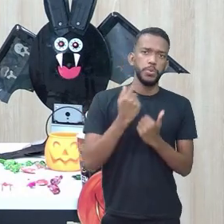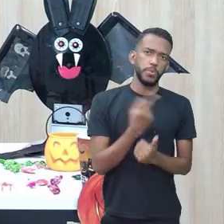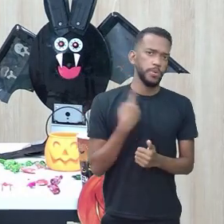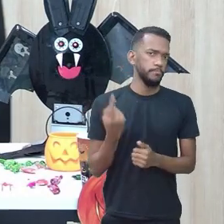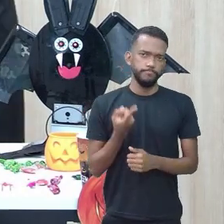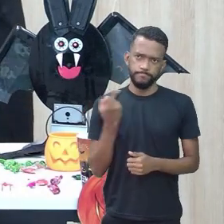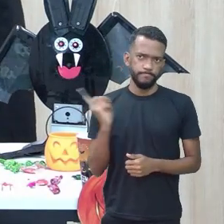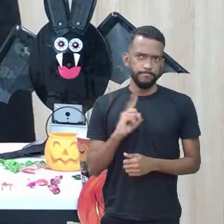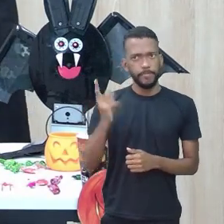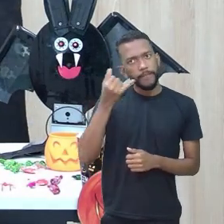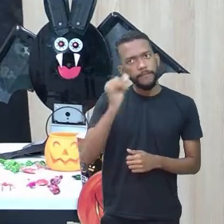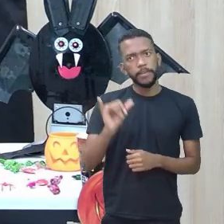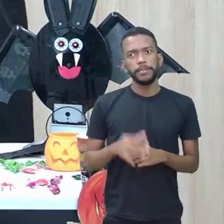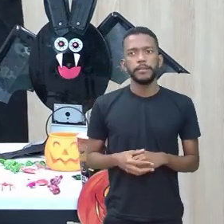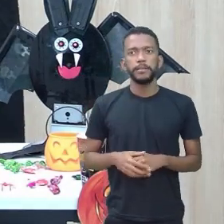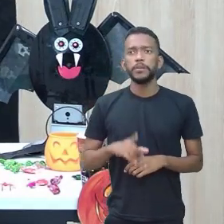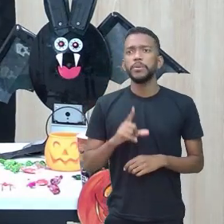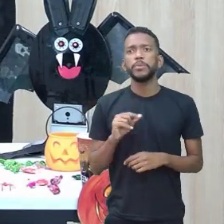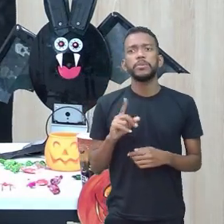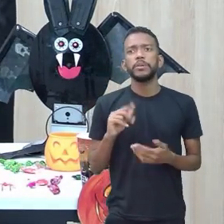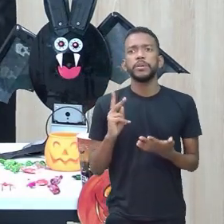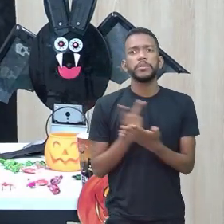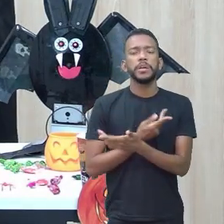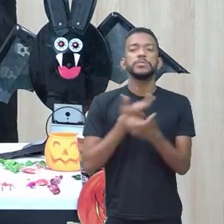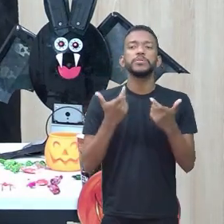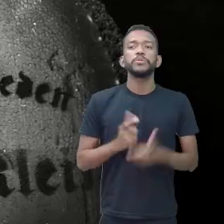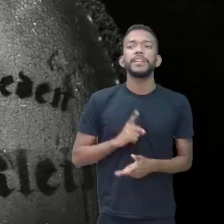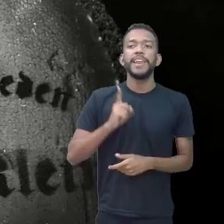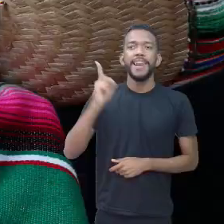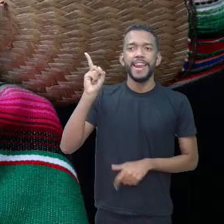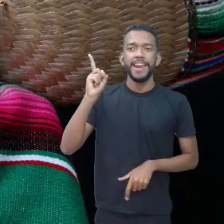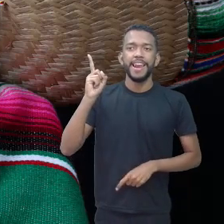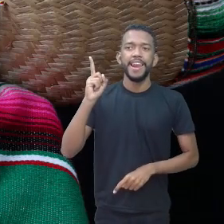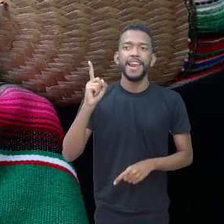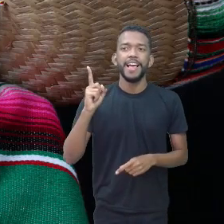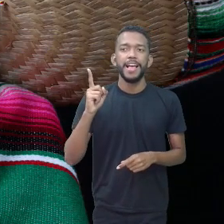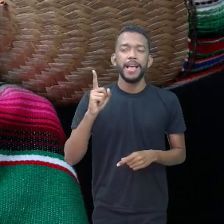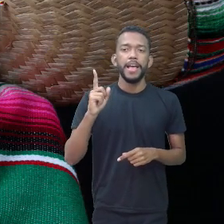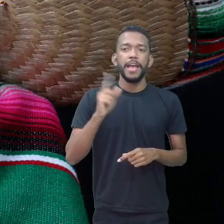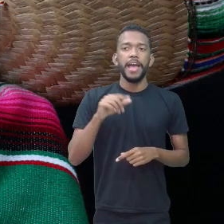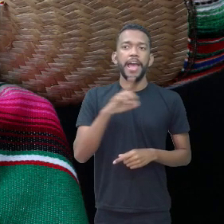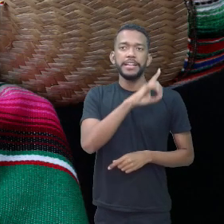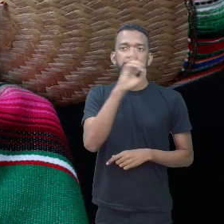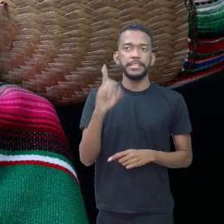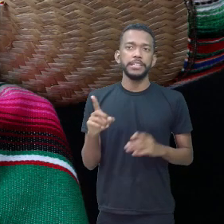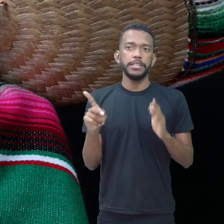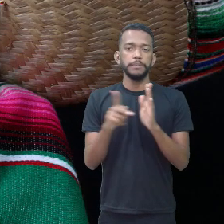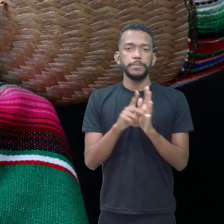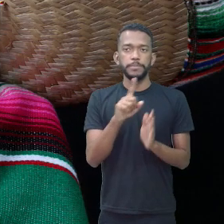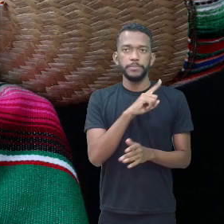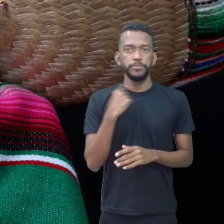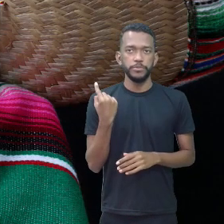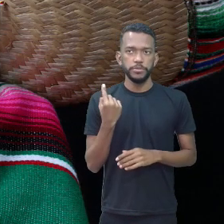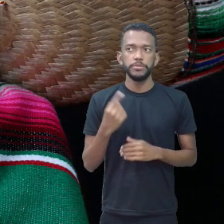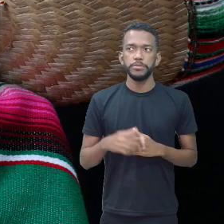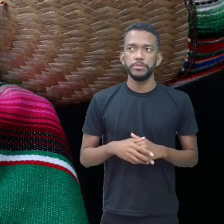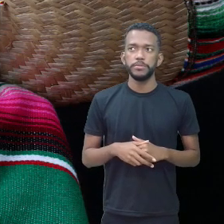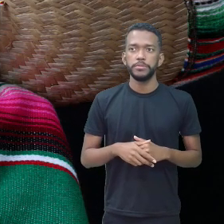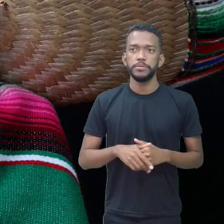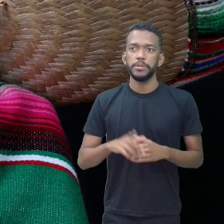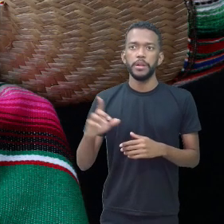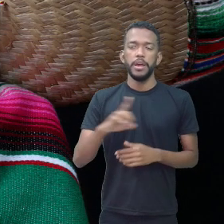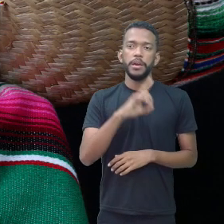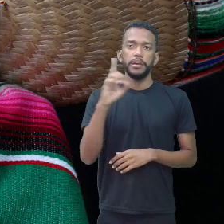certo? Isso é o que acontece lá no México, com El Dia de los Muertos, que é uma